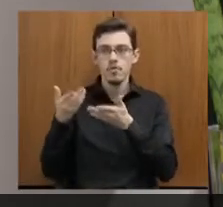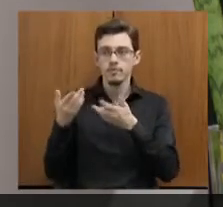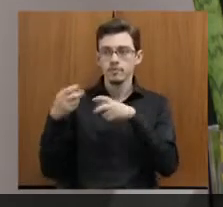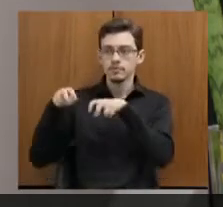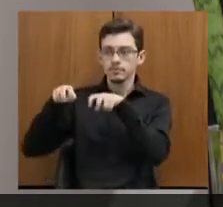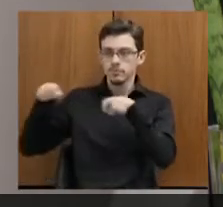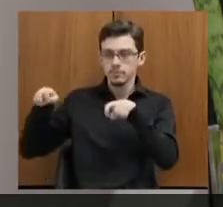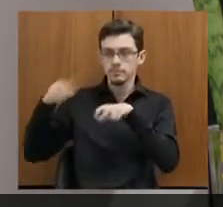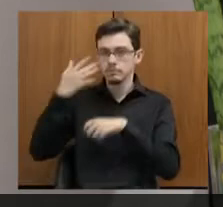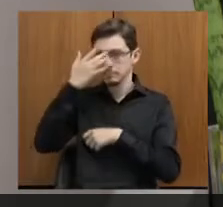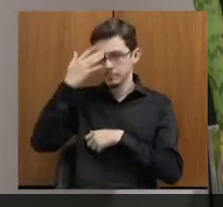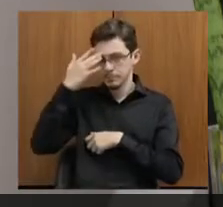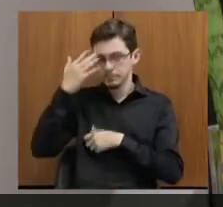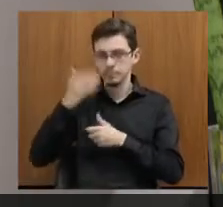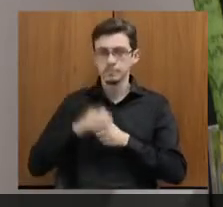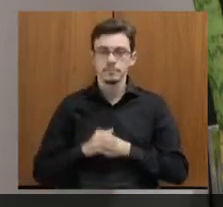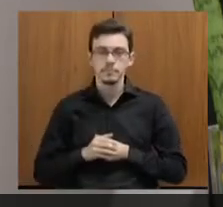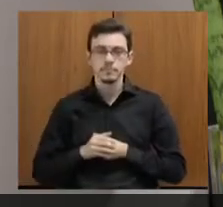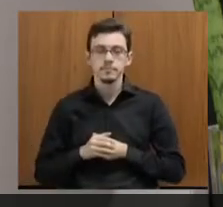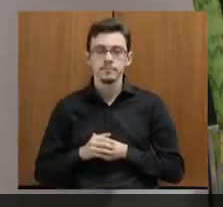os seguintes convidados